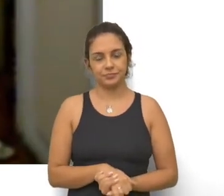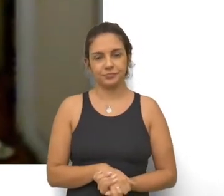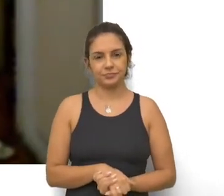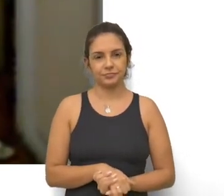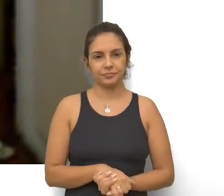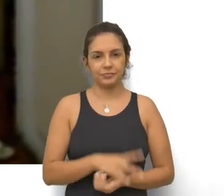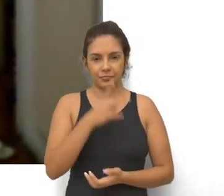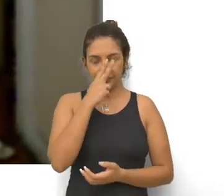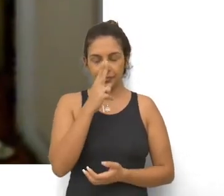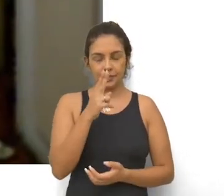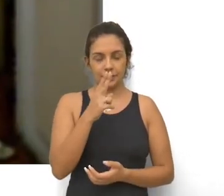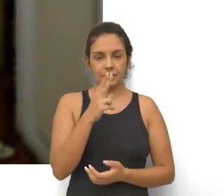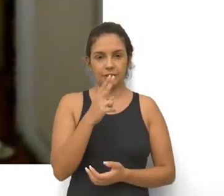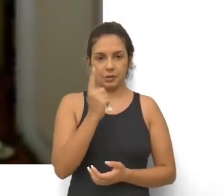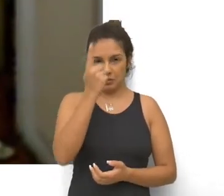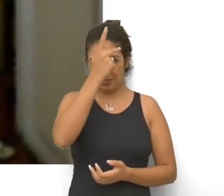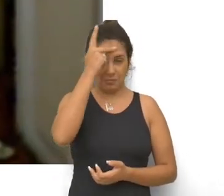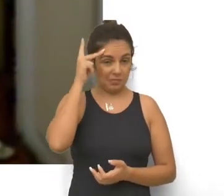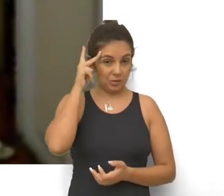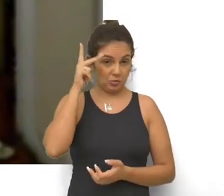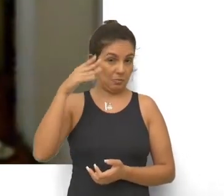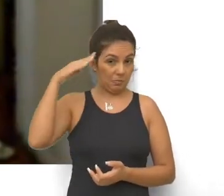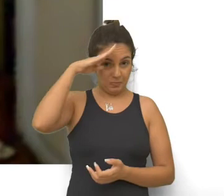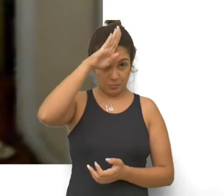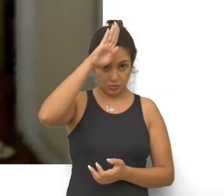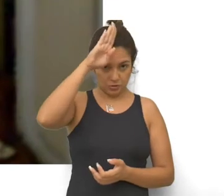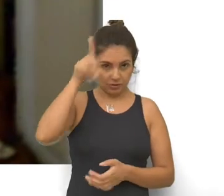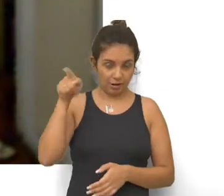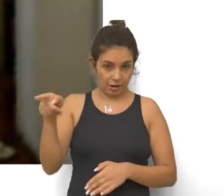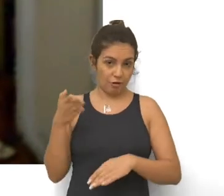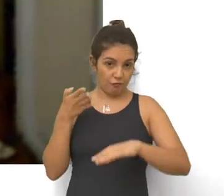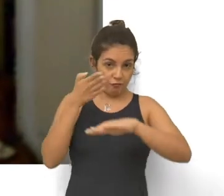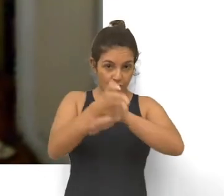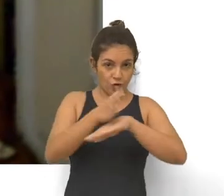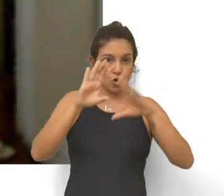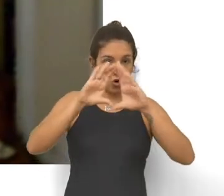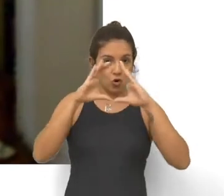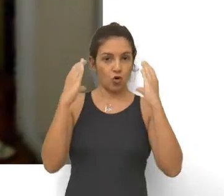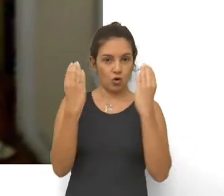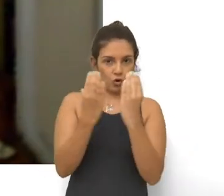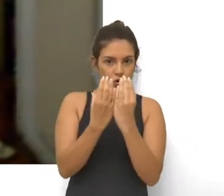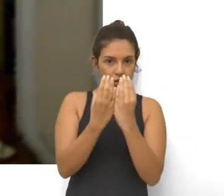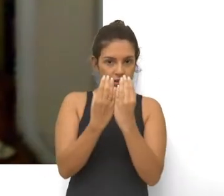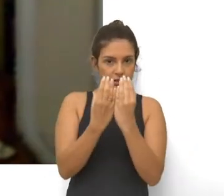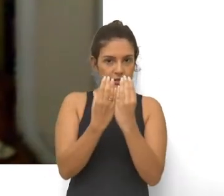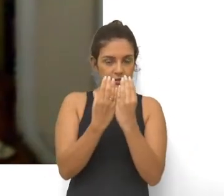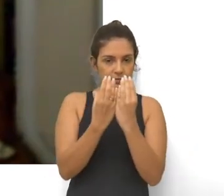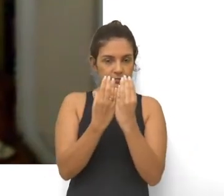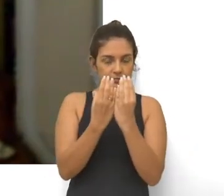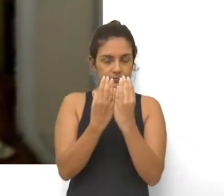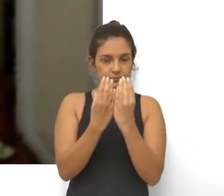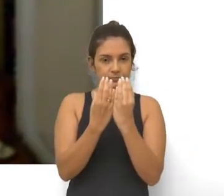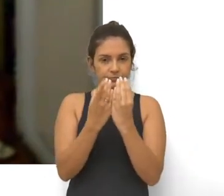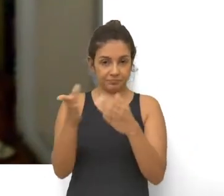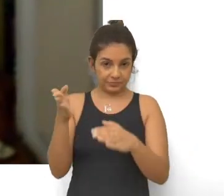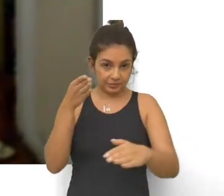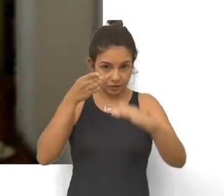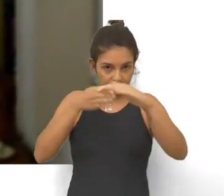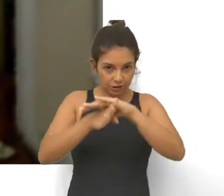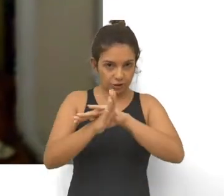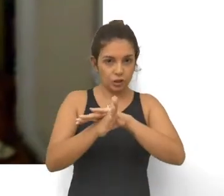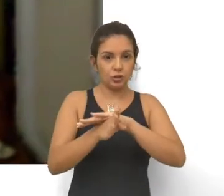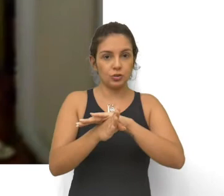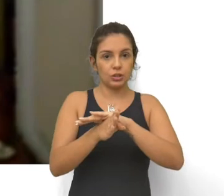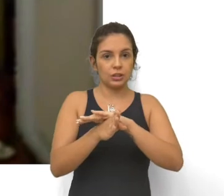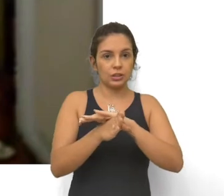Parece que a comissão e uma pessoa que invadiu uma sessão do Congresso da comissão invadiu não, ele era um parlamentar, né? Ele entrou com o livro